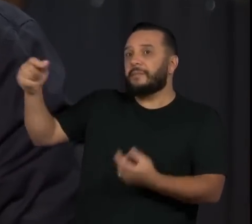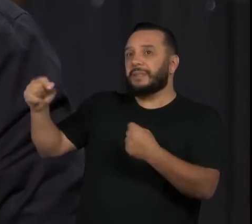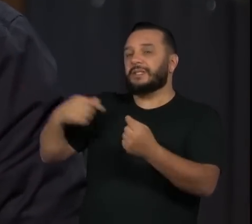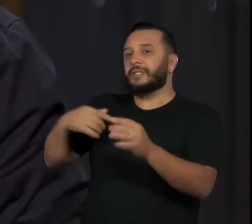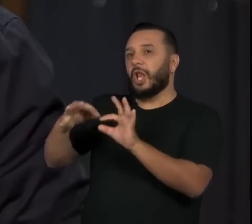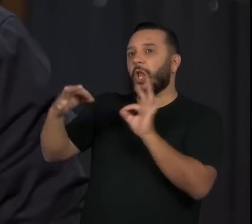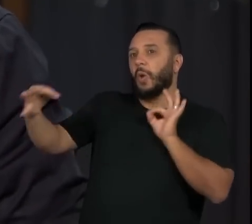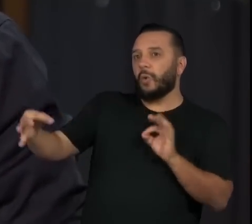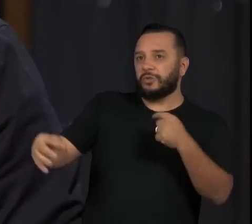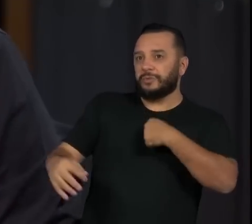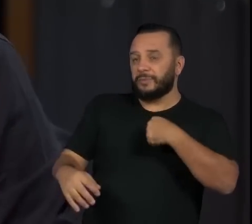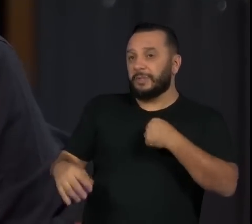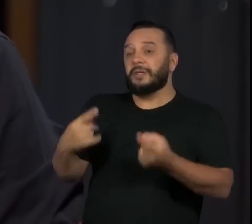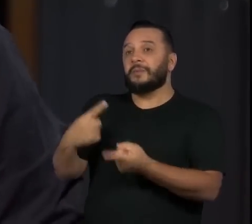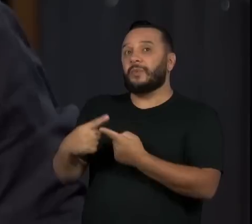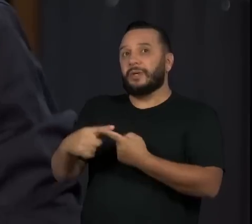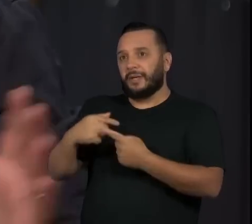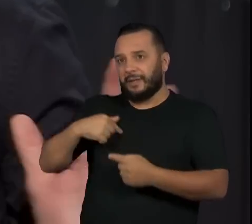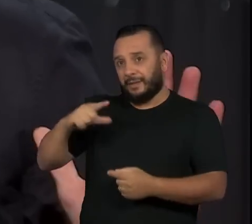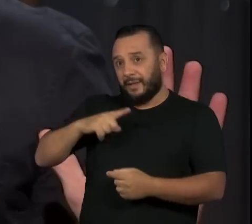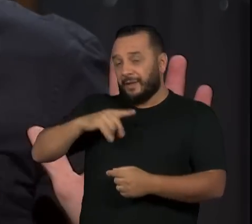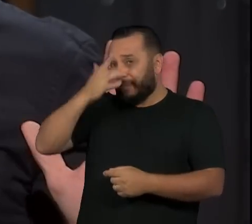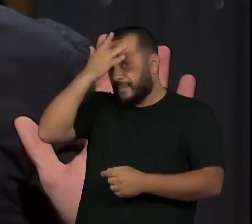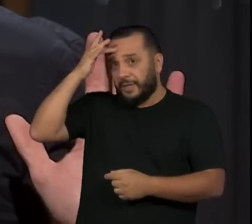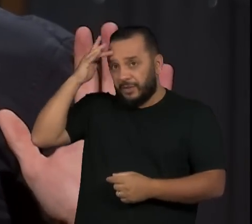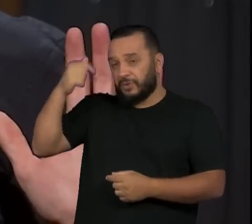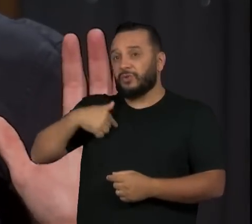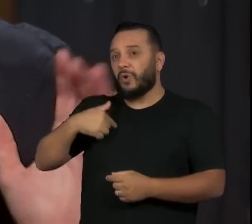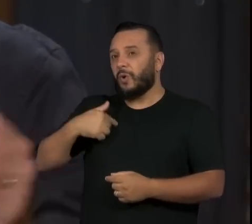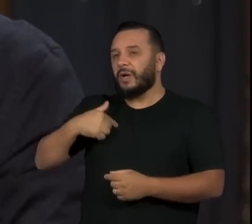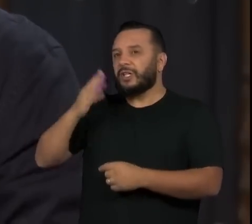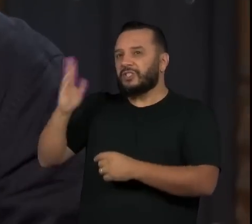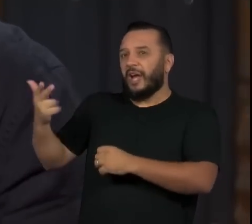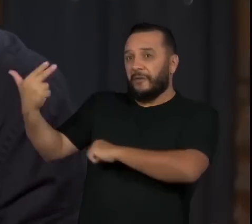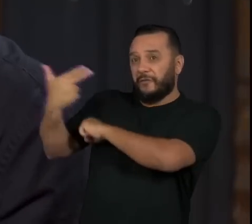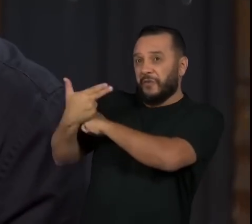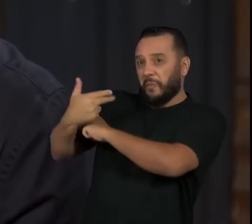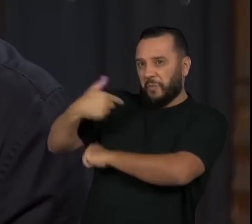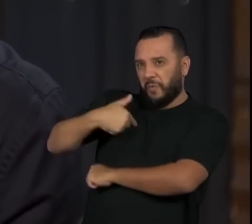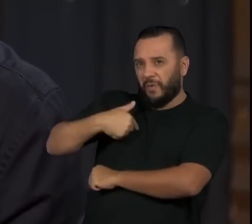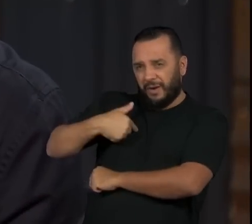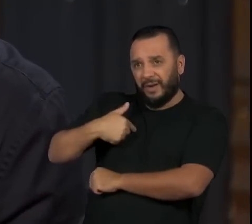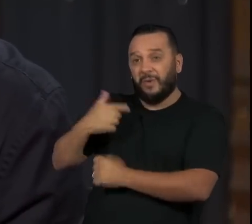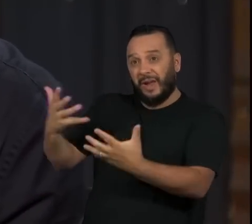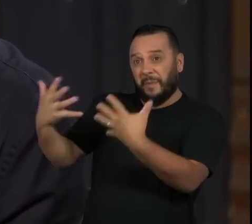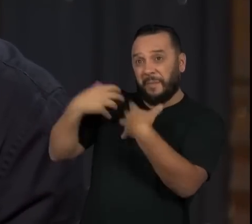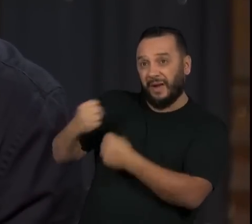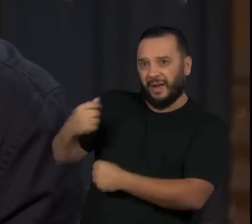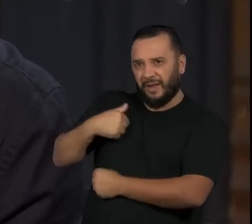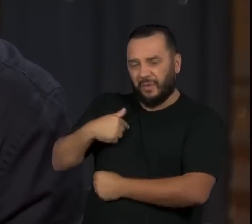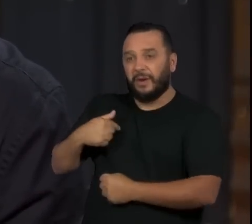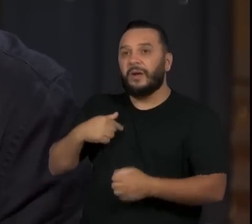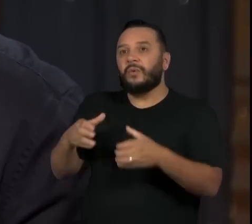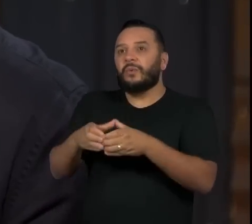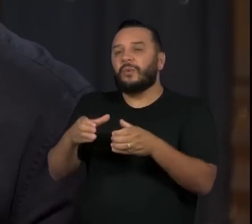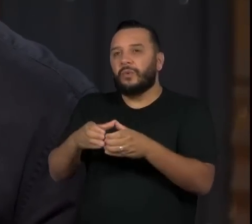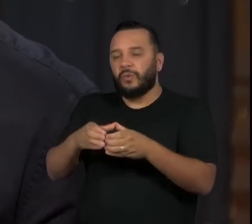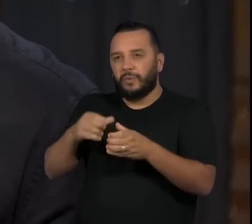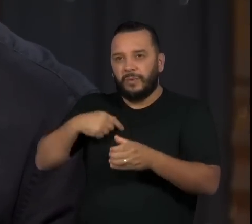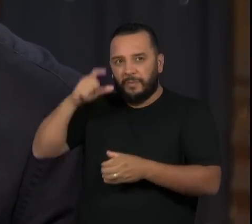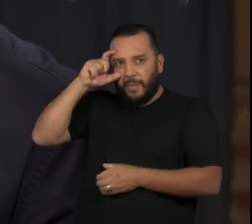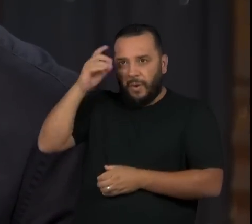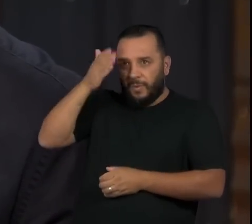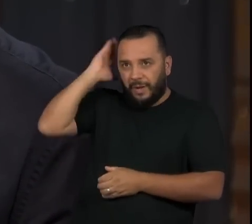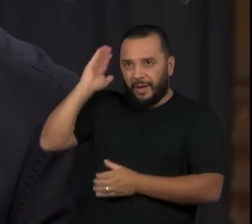que enviaram vídeos com o rosto, simplesmente porque eu tenho uma opinião distinta. Eu estava num grupo do Paulo Guedes de